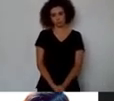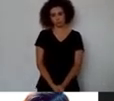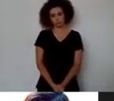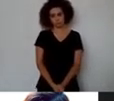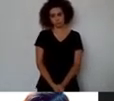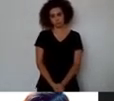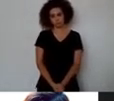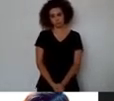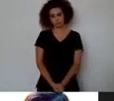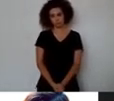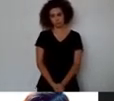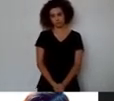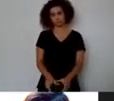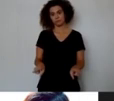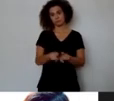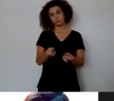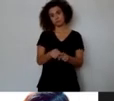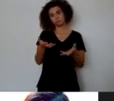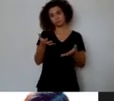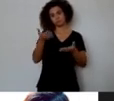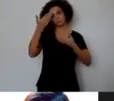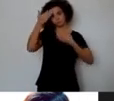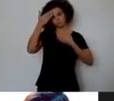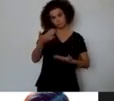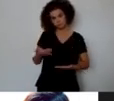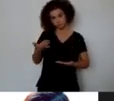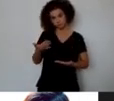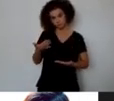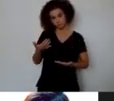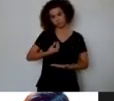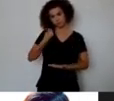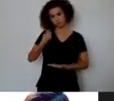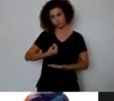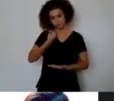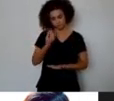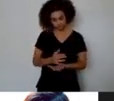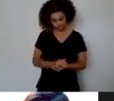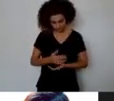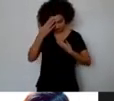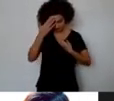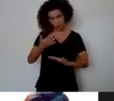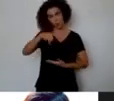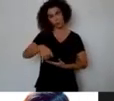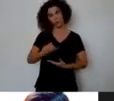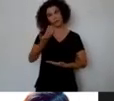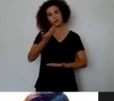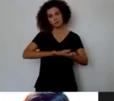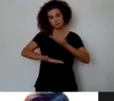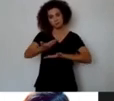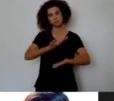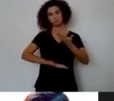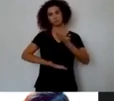É isso. Gente, eu já gostaria também de agradecer a participação, agradecer a oportunidade de dividir, né, com